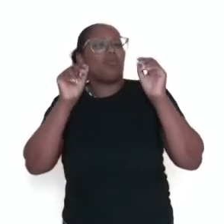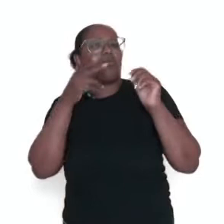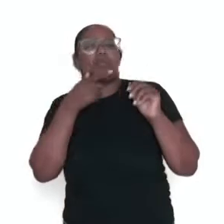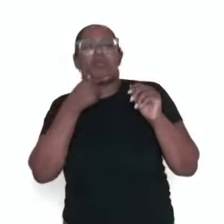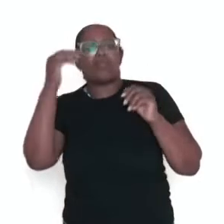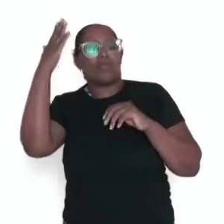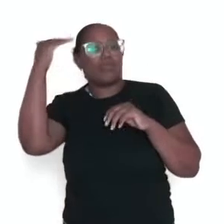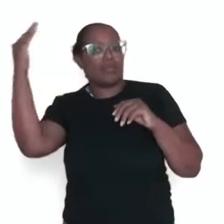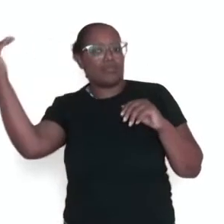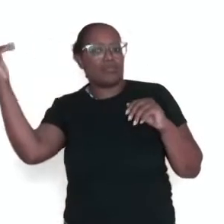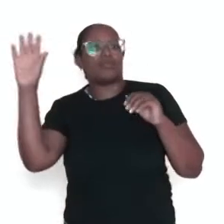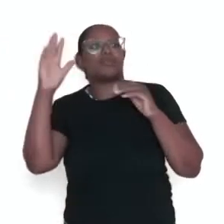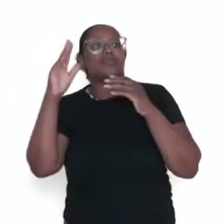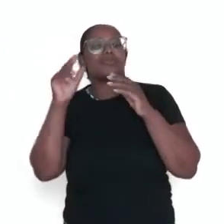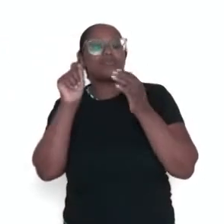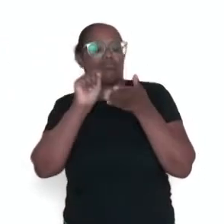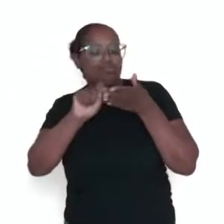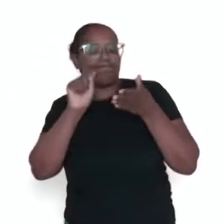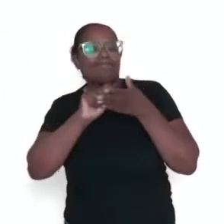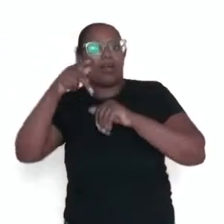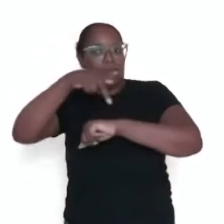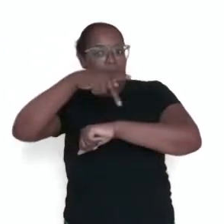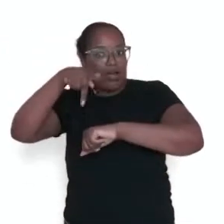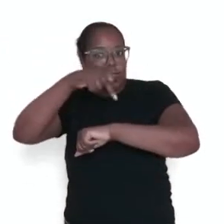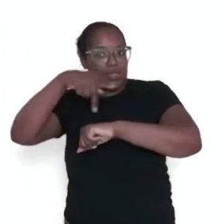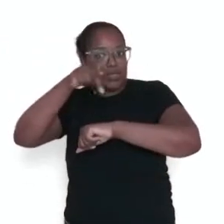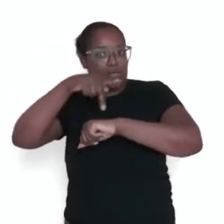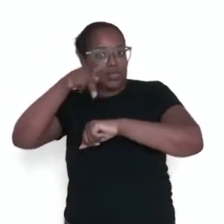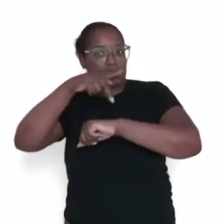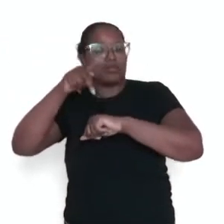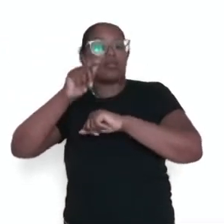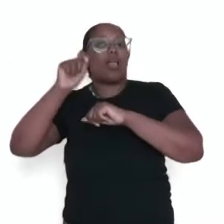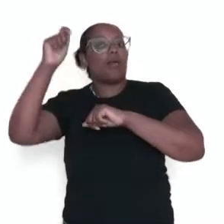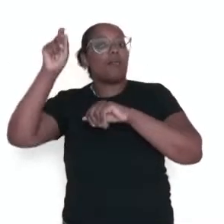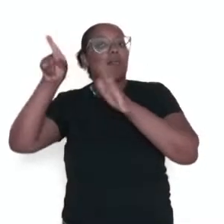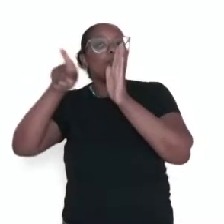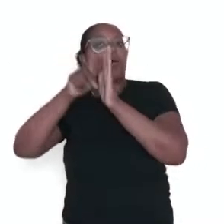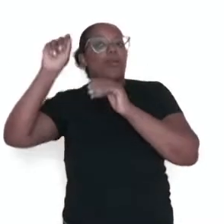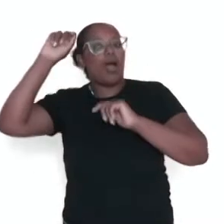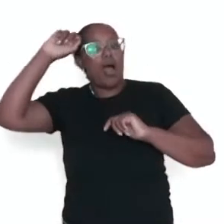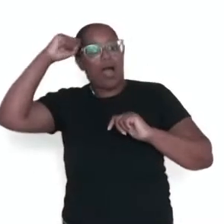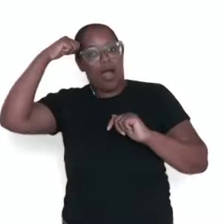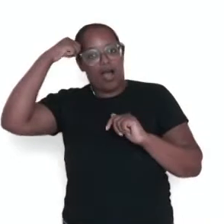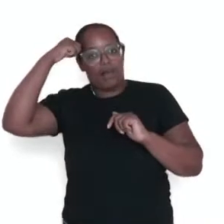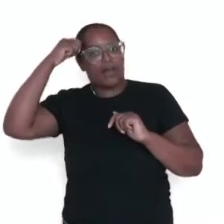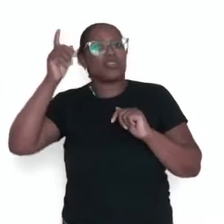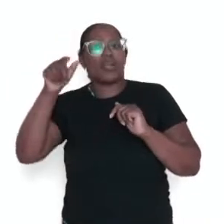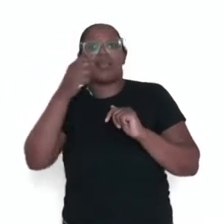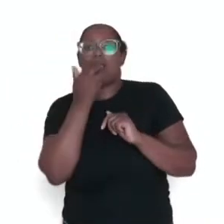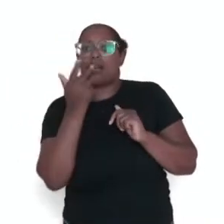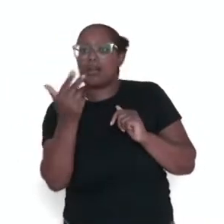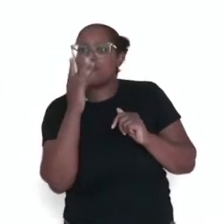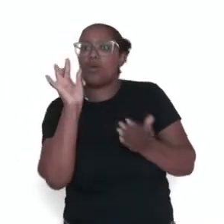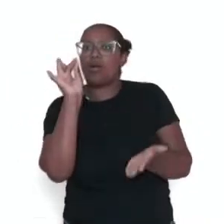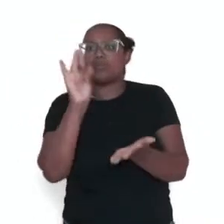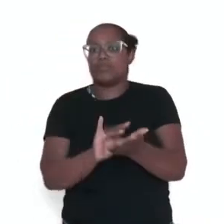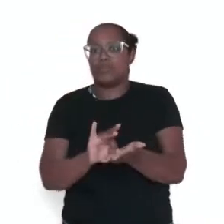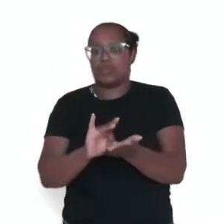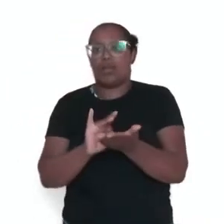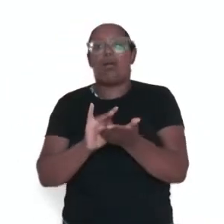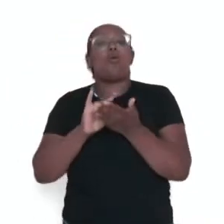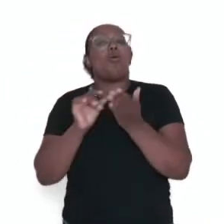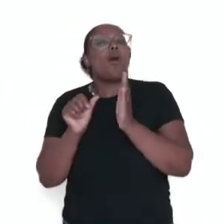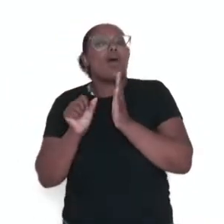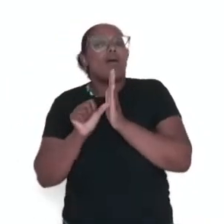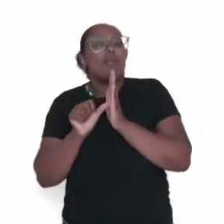moçambicano, país do continente africano onde a língua portuguesa é idioma oficial. O momento descrito no